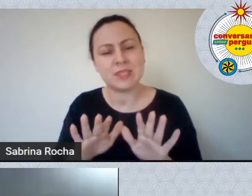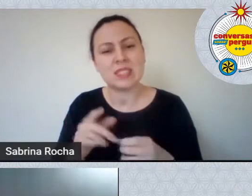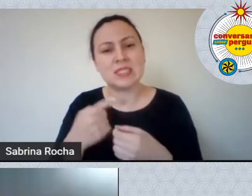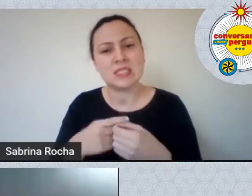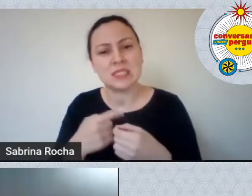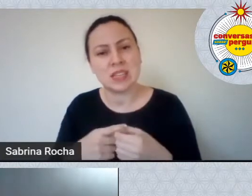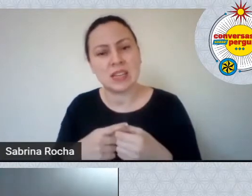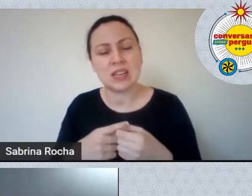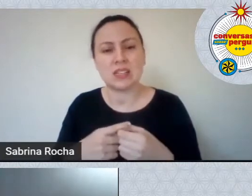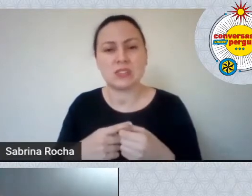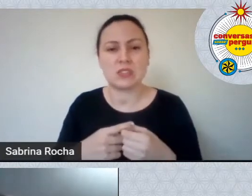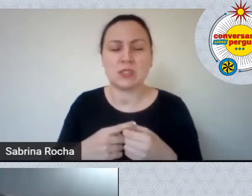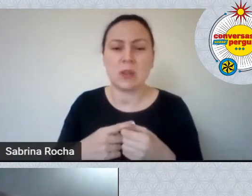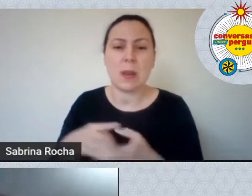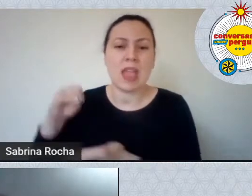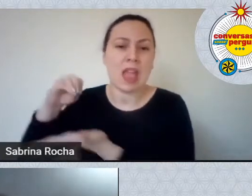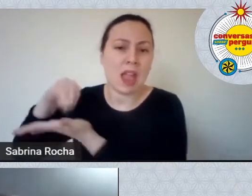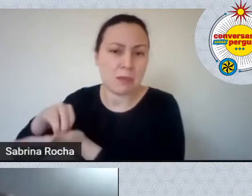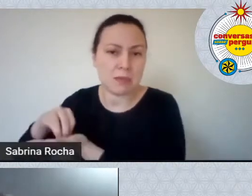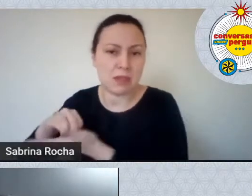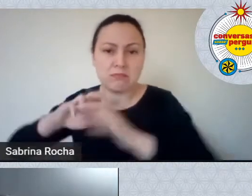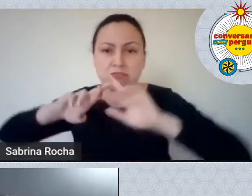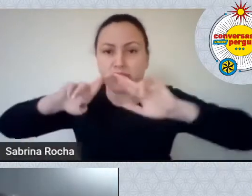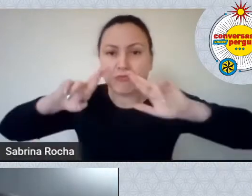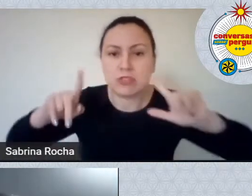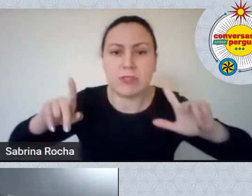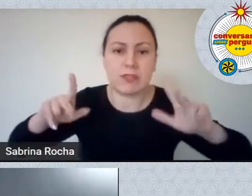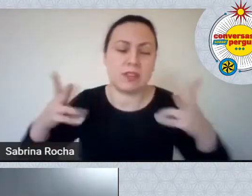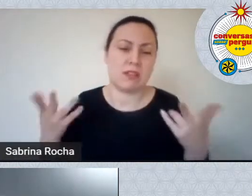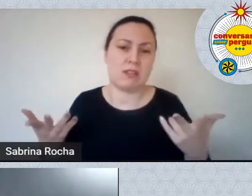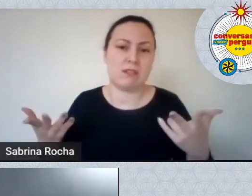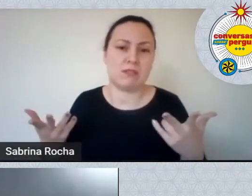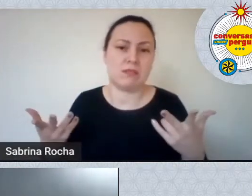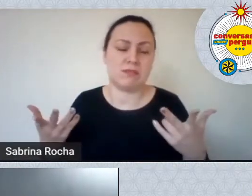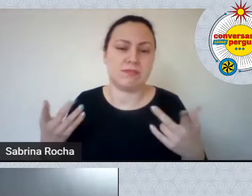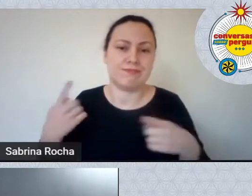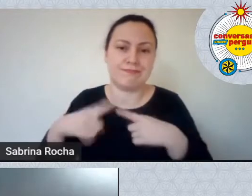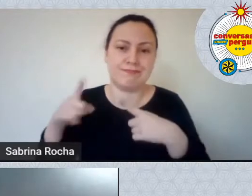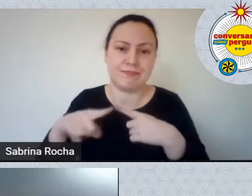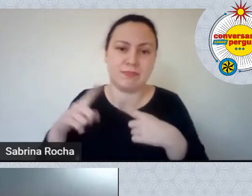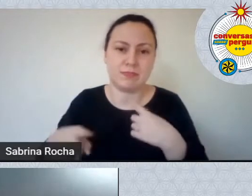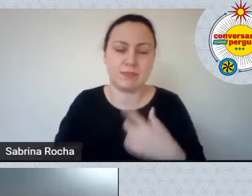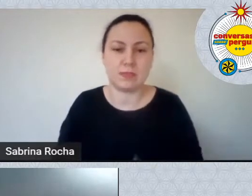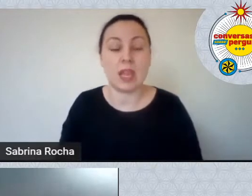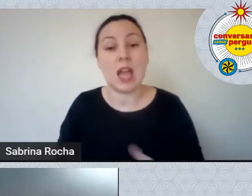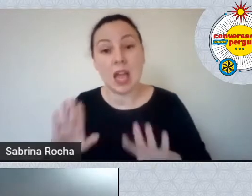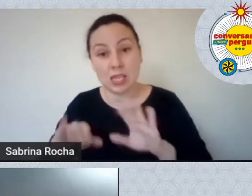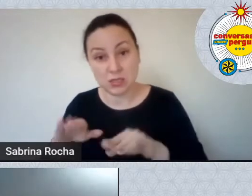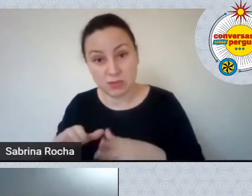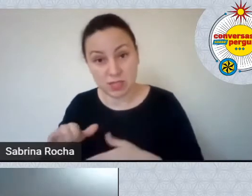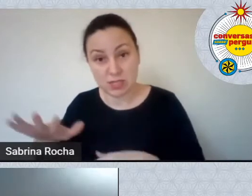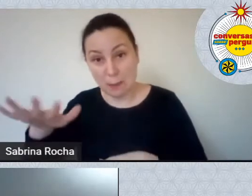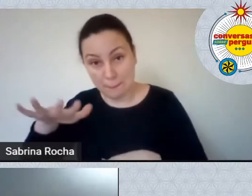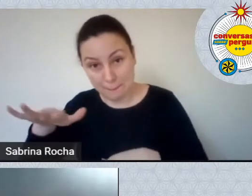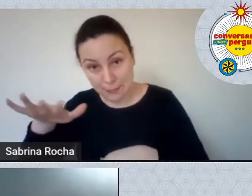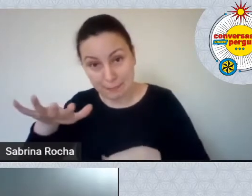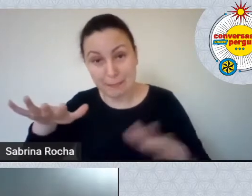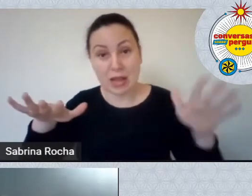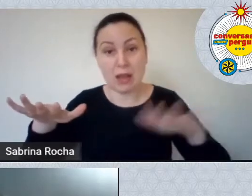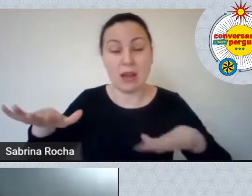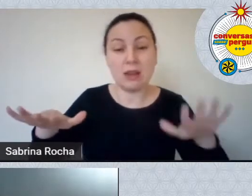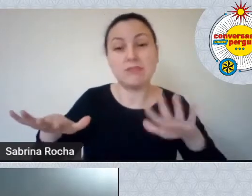grandes cidades. Pode ser que afete de maneira diferente certos bairros em detrimento de outros.